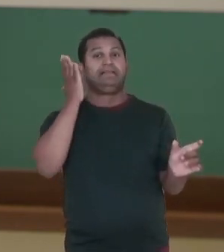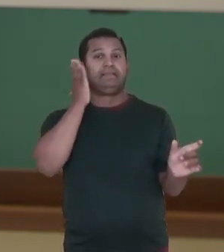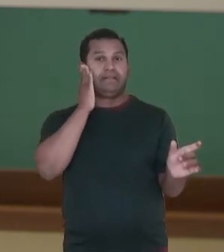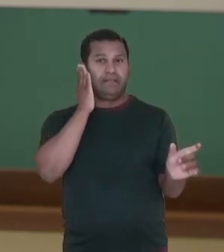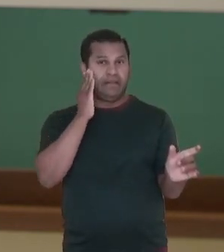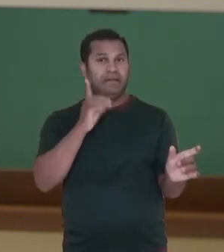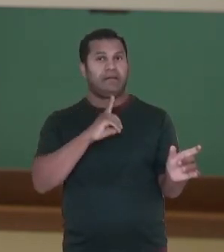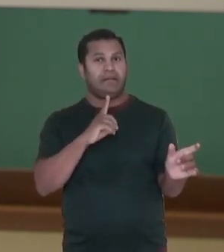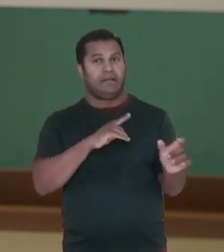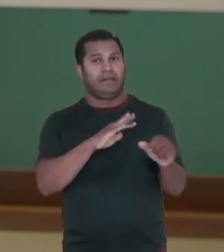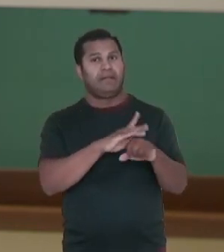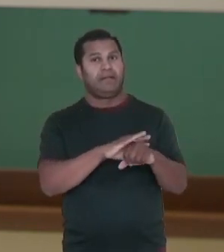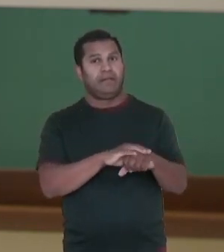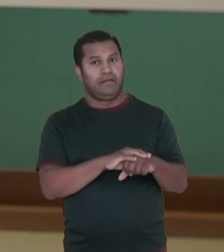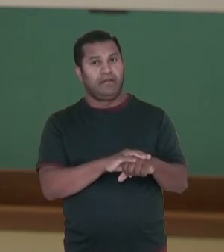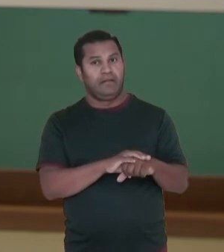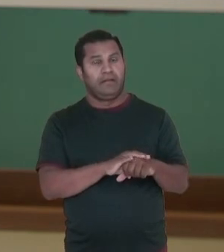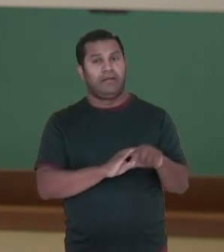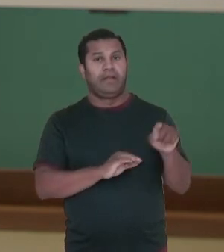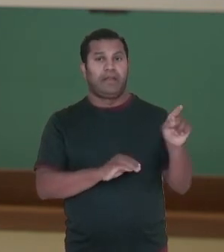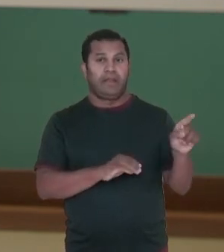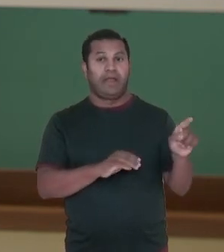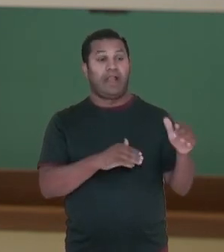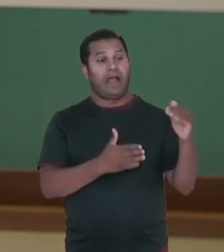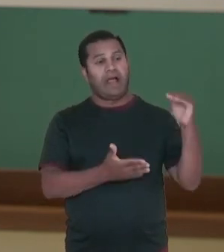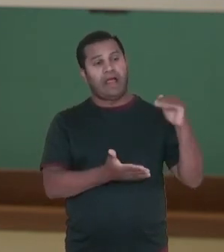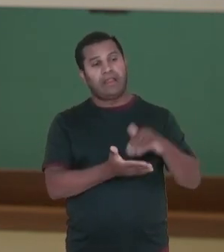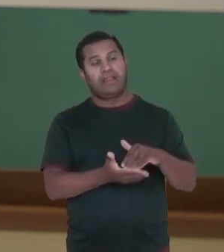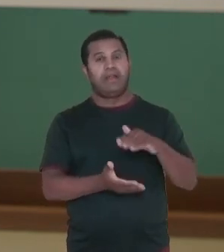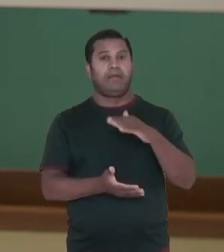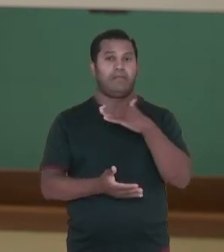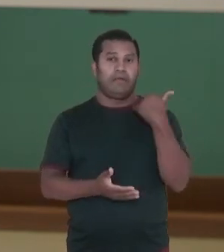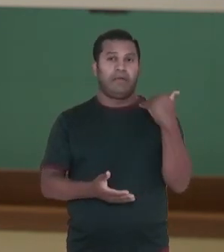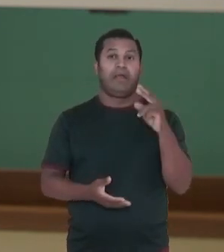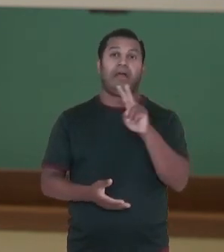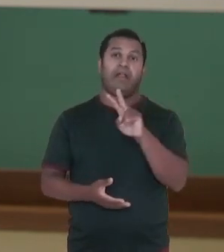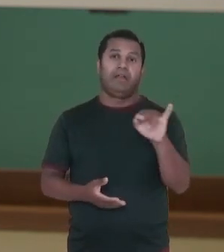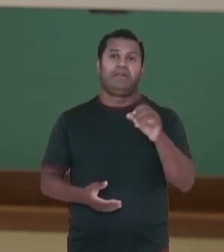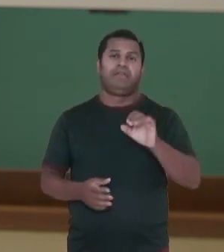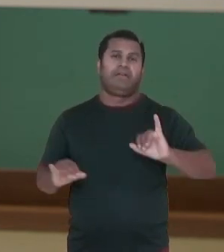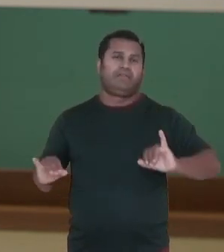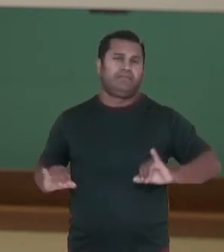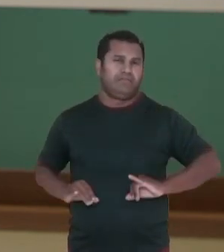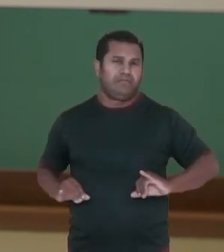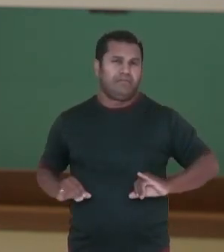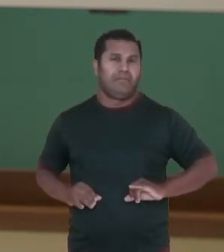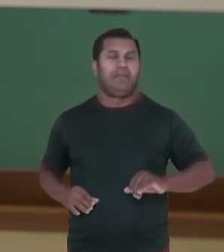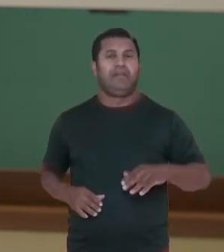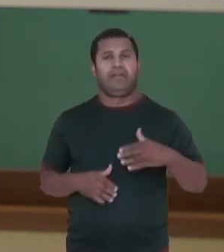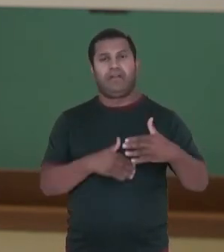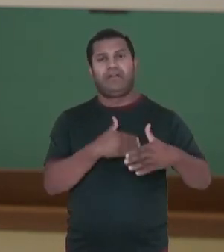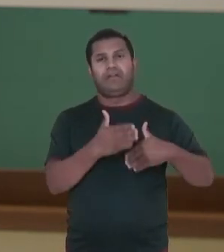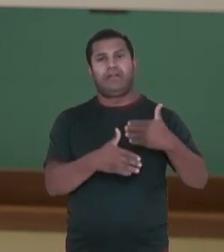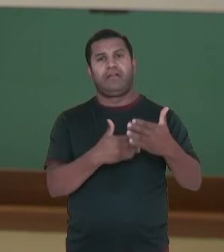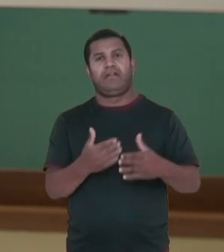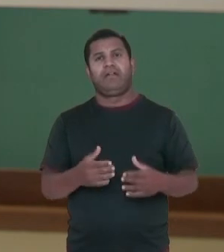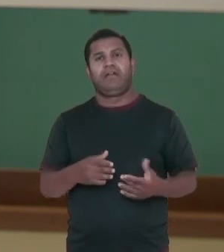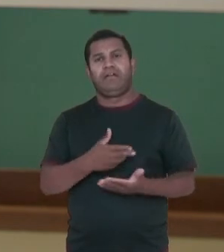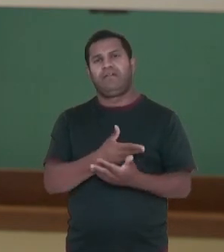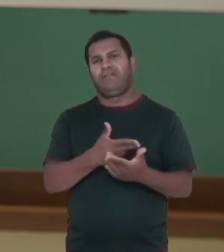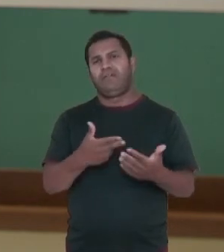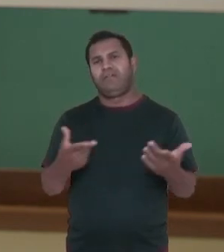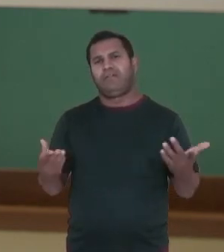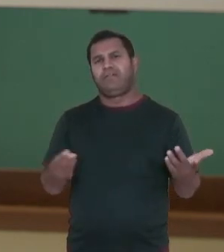doença, até ela morrer, ela vai sofrer muito, passar por dores, passar por vários procedimentos, né?